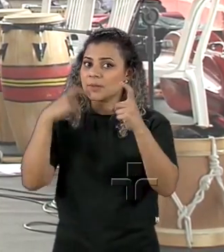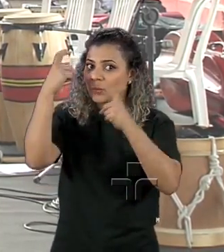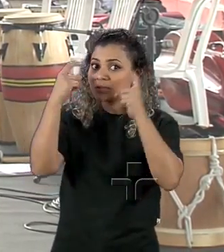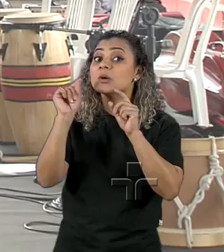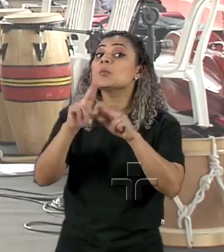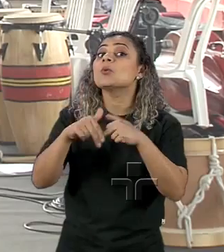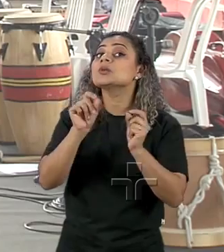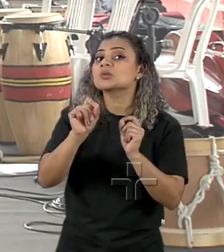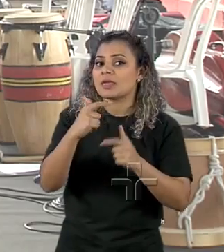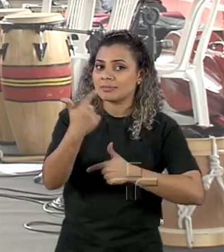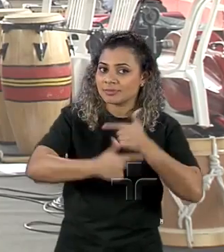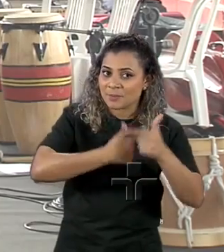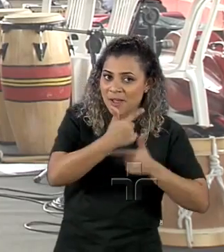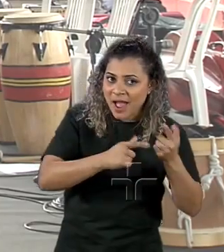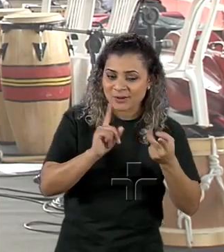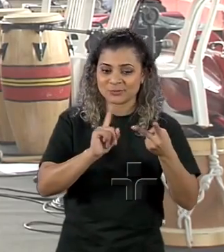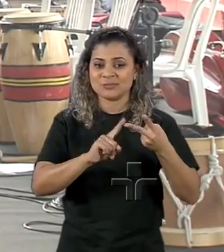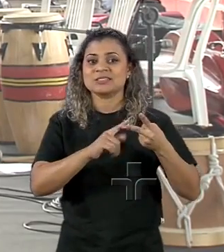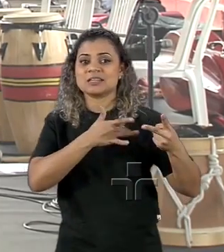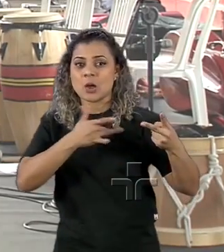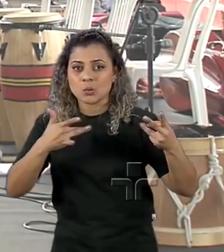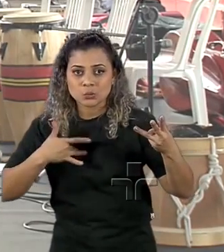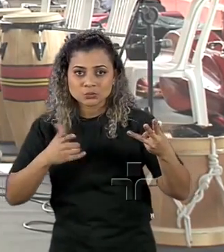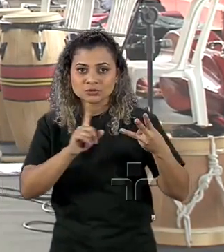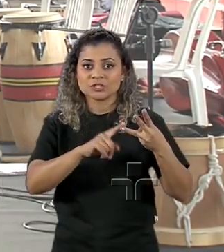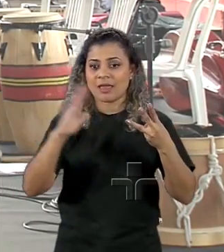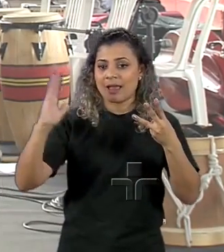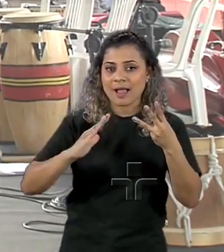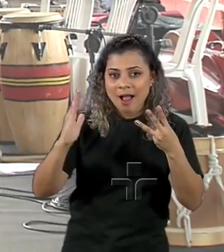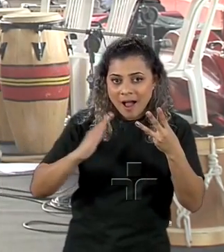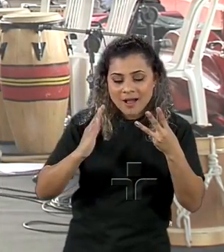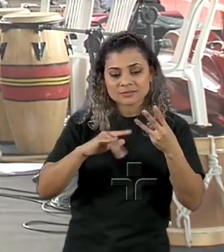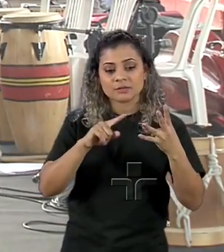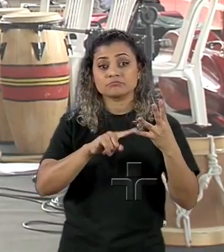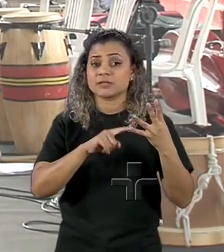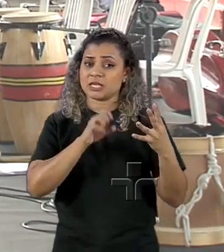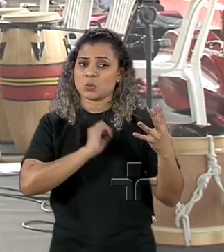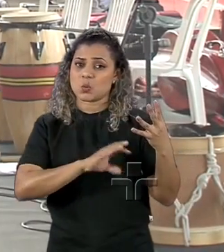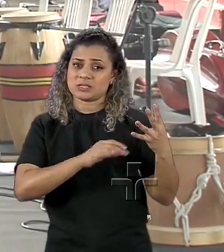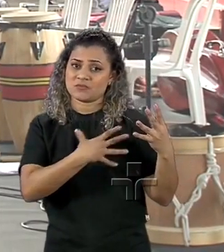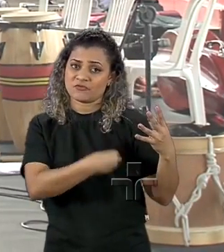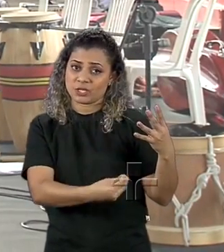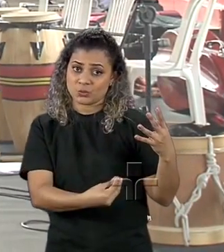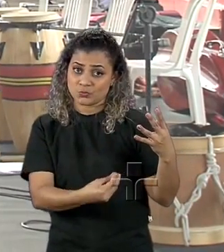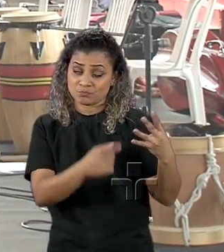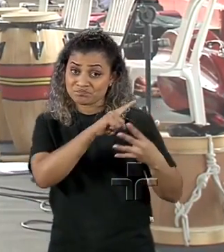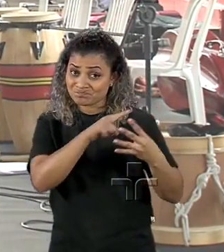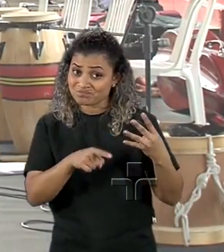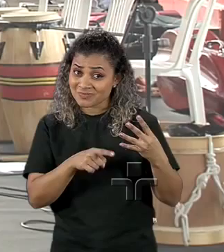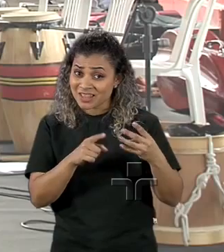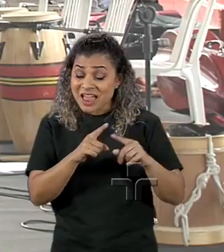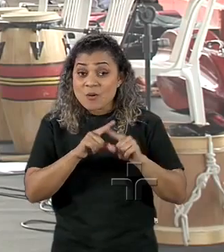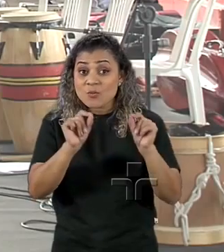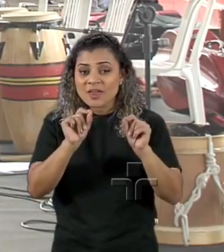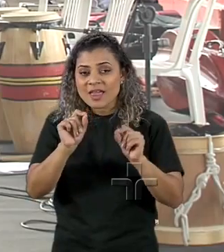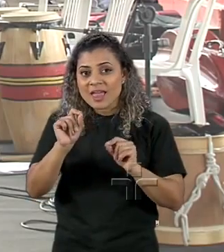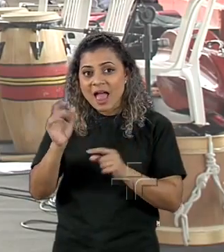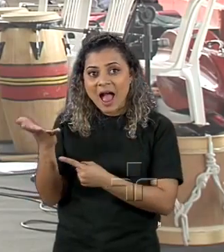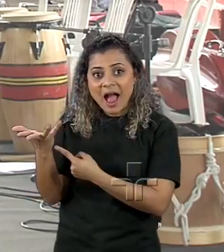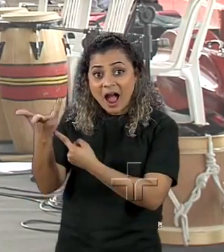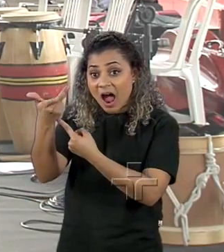emprego, um lugar para morar, saúde e, se possível, educação para os filhos. Raramente as artes estão entre